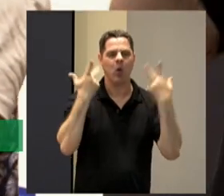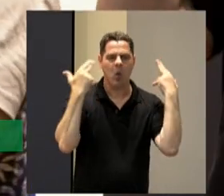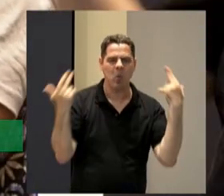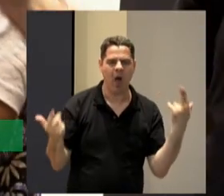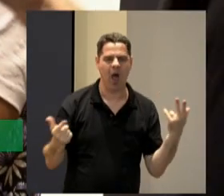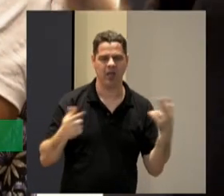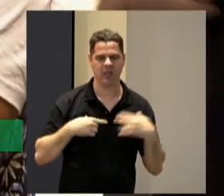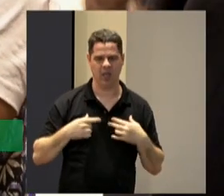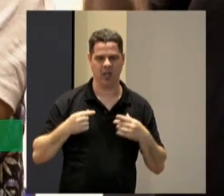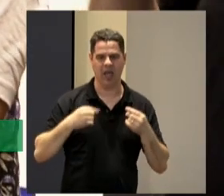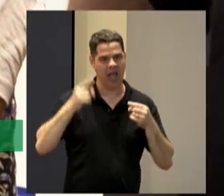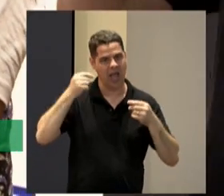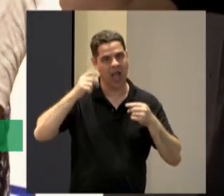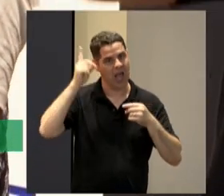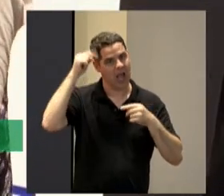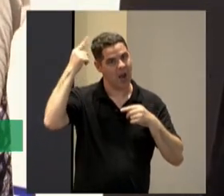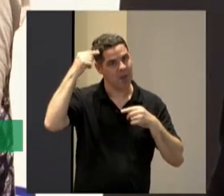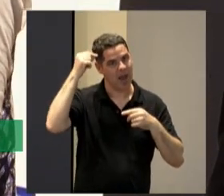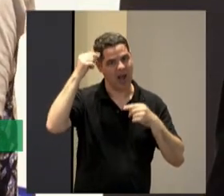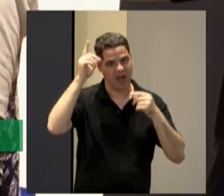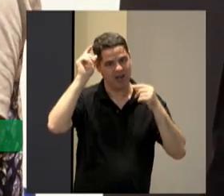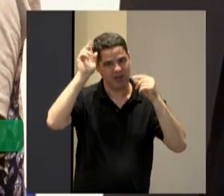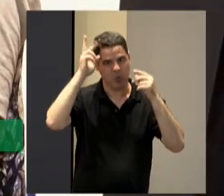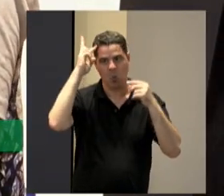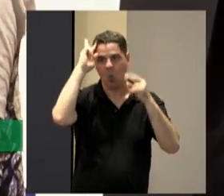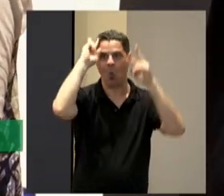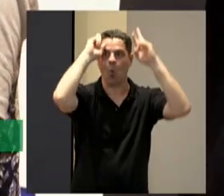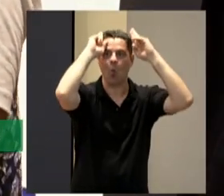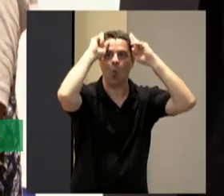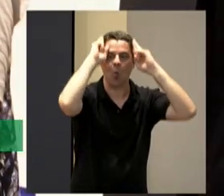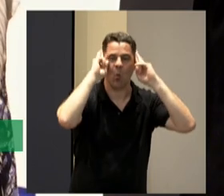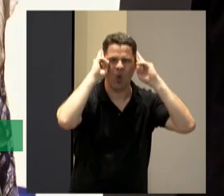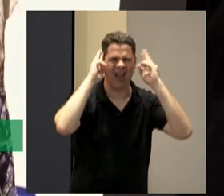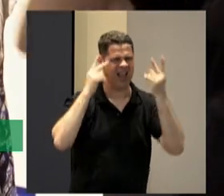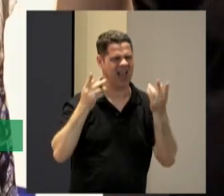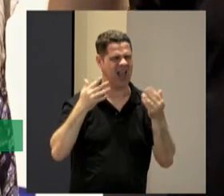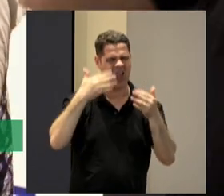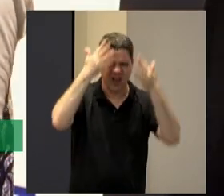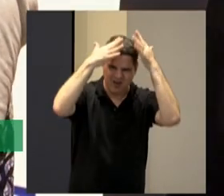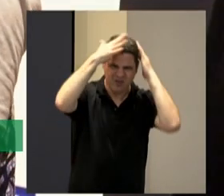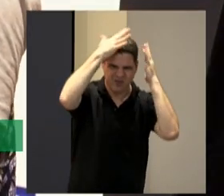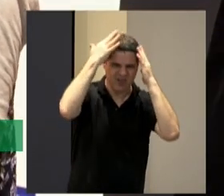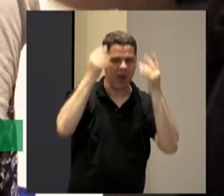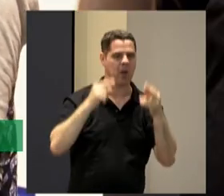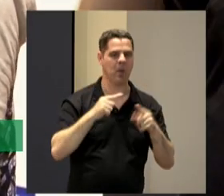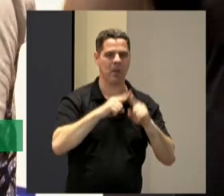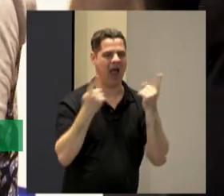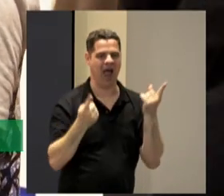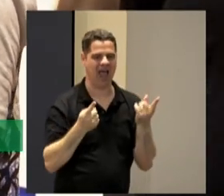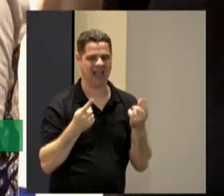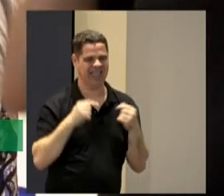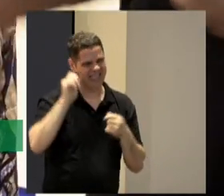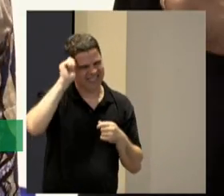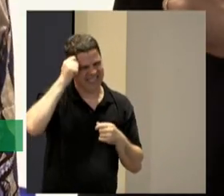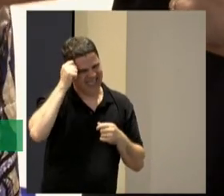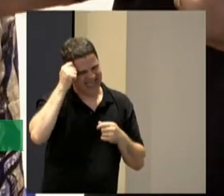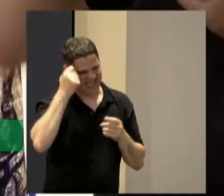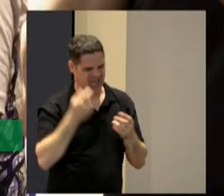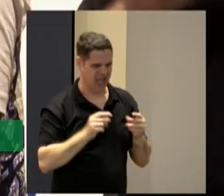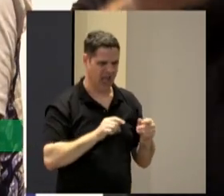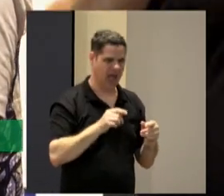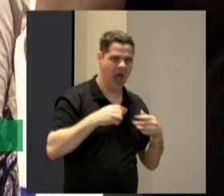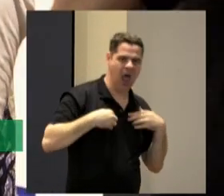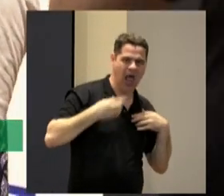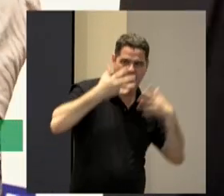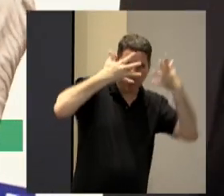de que usar o produto de cabelo branco na criança negra não era problema, mas que usar um produto negro para a criança negra